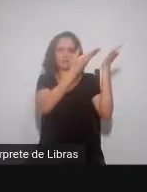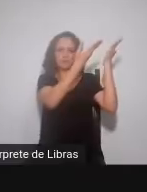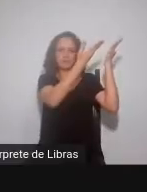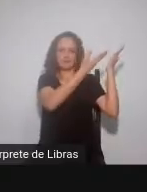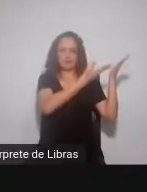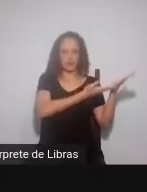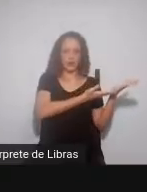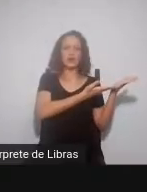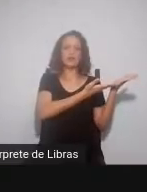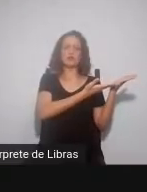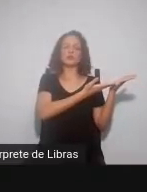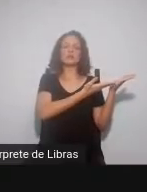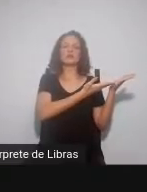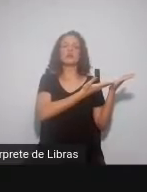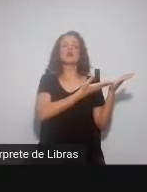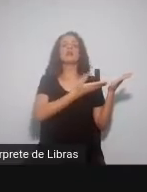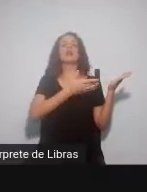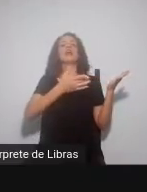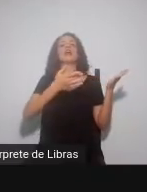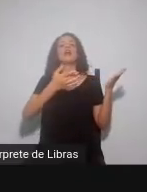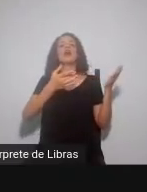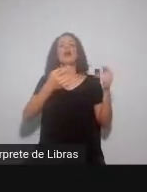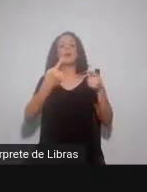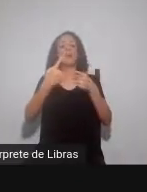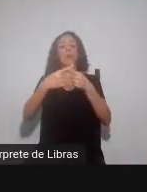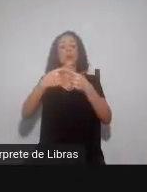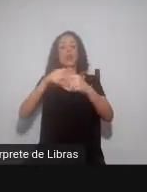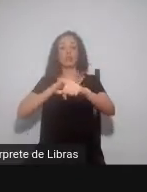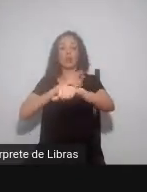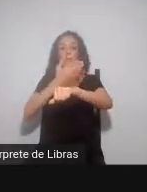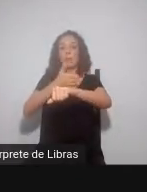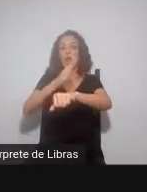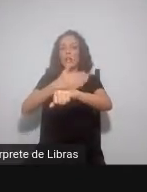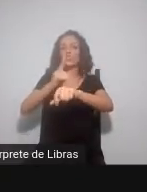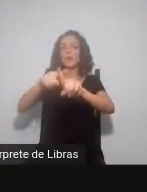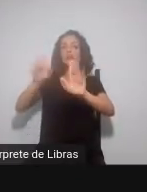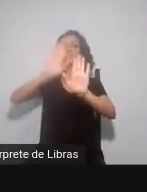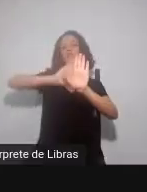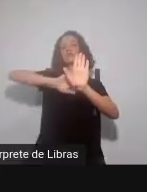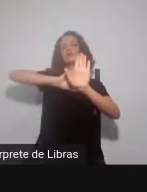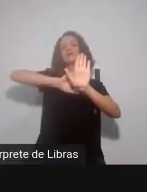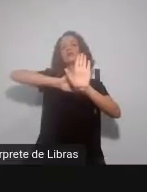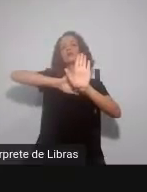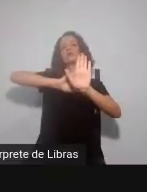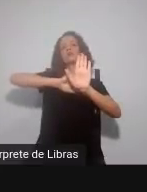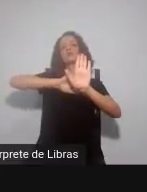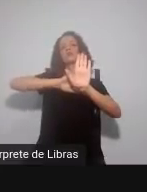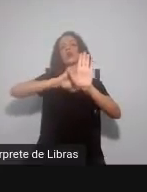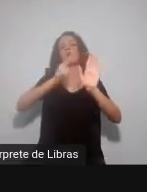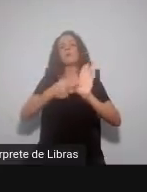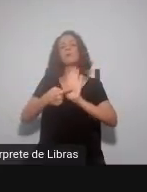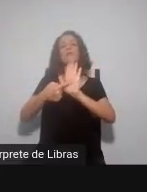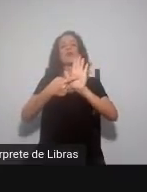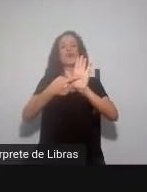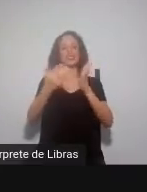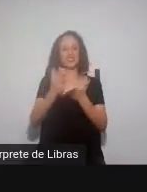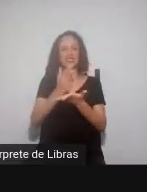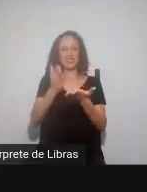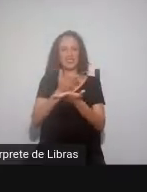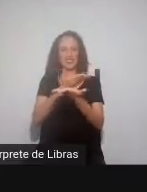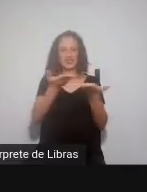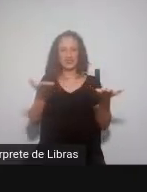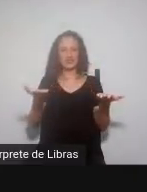por trás das práticas que eu vou contar aqui. E os últimos são esses